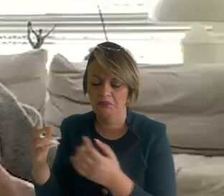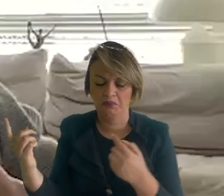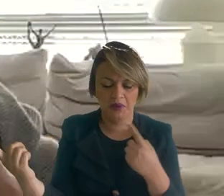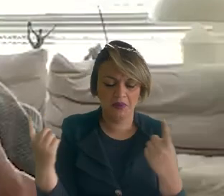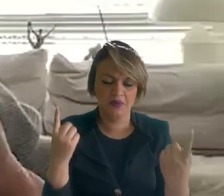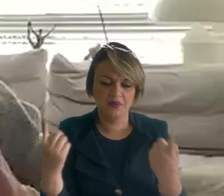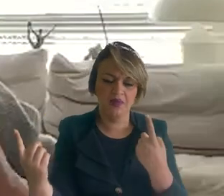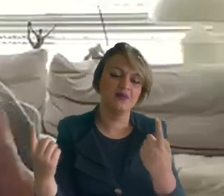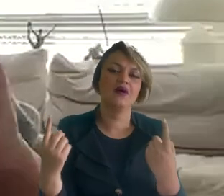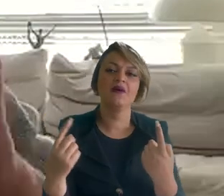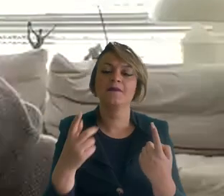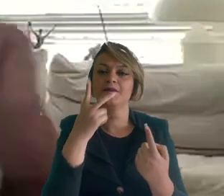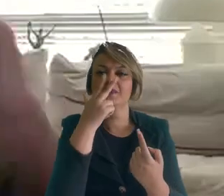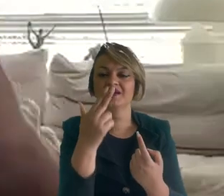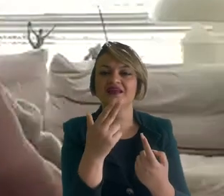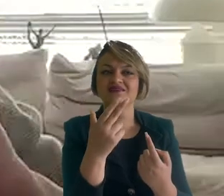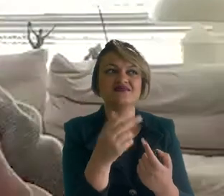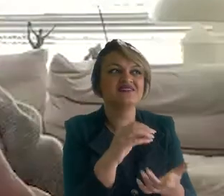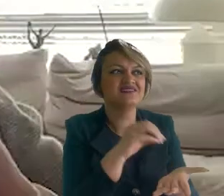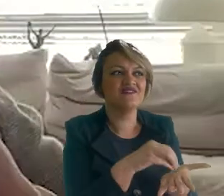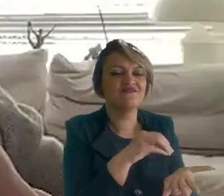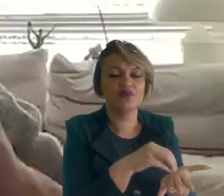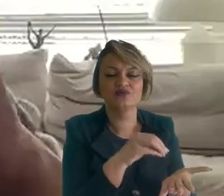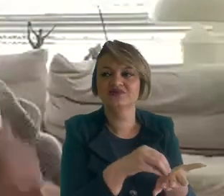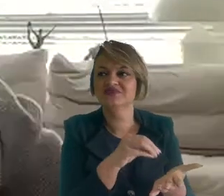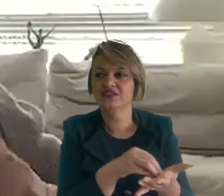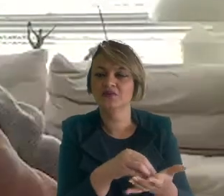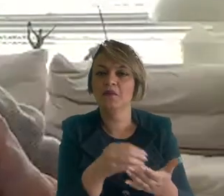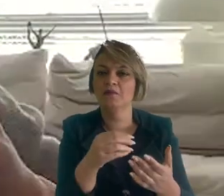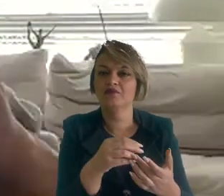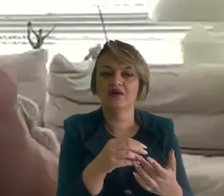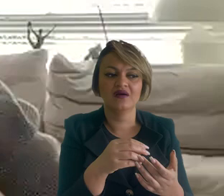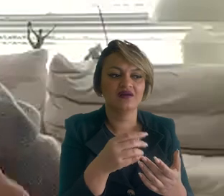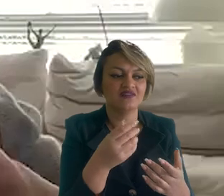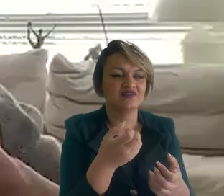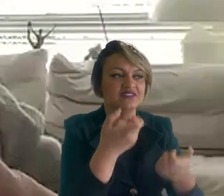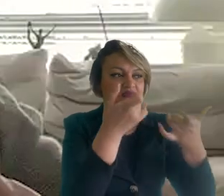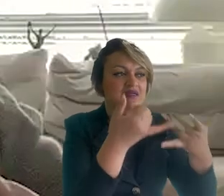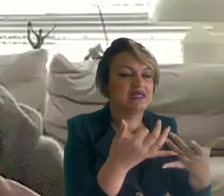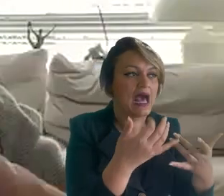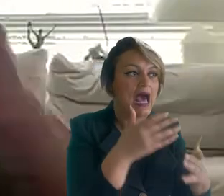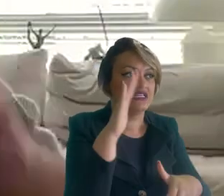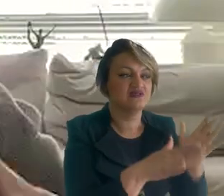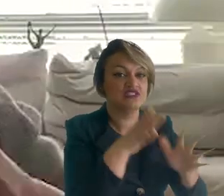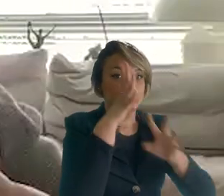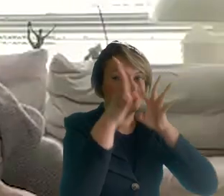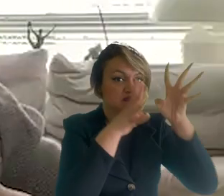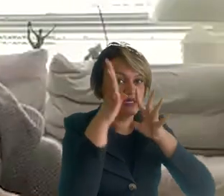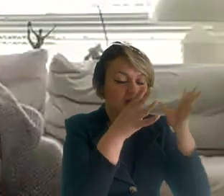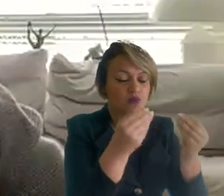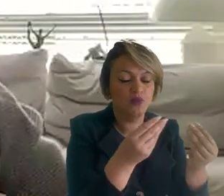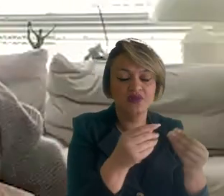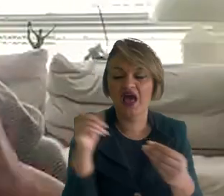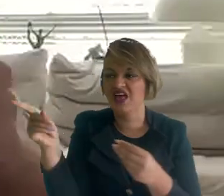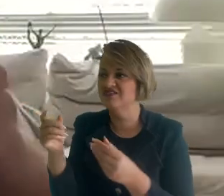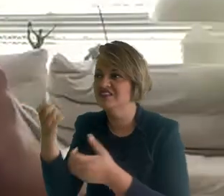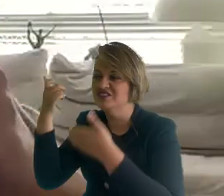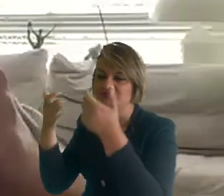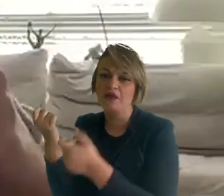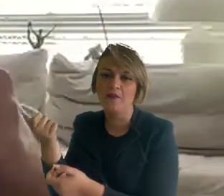nós estamos tendo uma anorexia uma bulimia de palavras Nós não sabemos mais falar não sabemos mais argumentar não sabemos mais